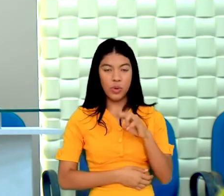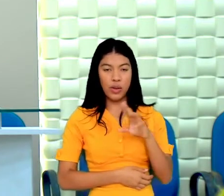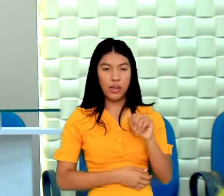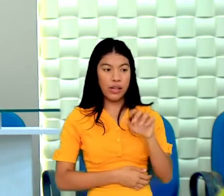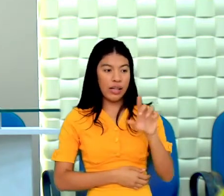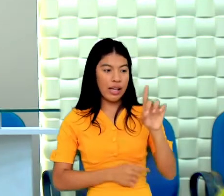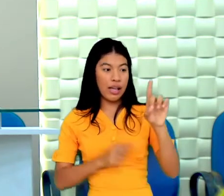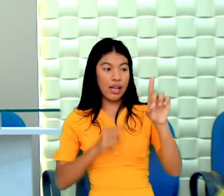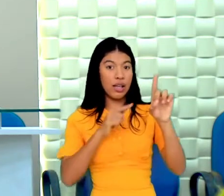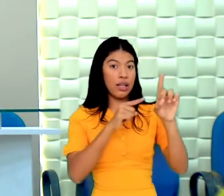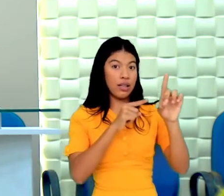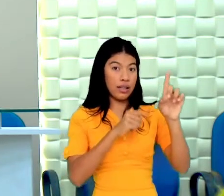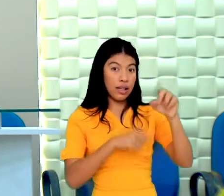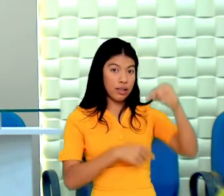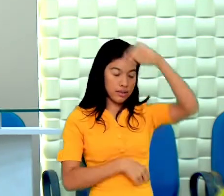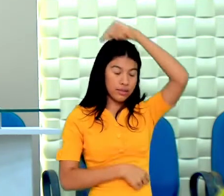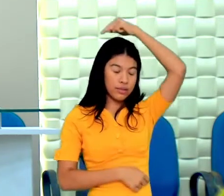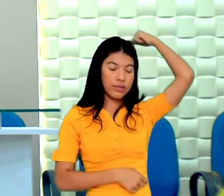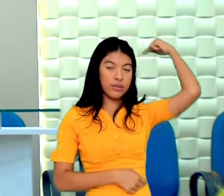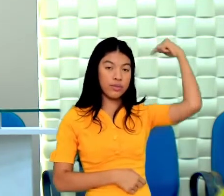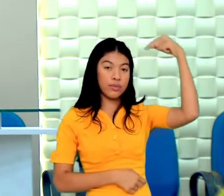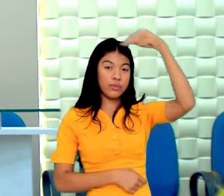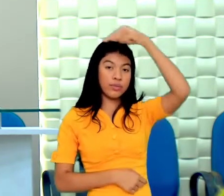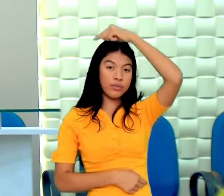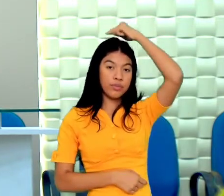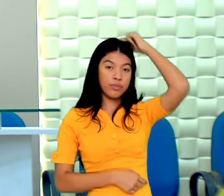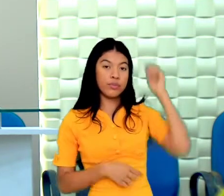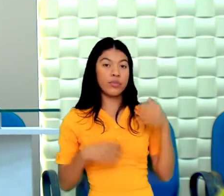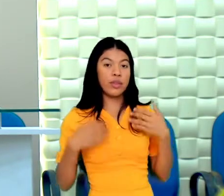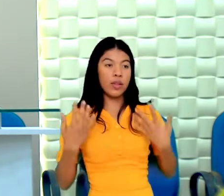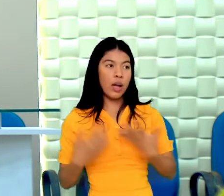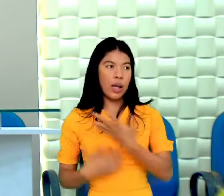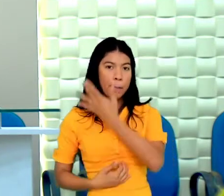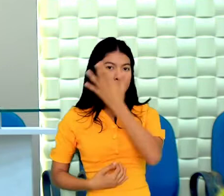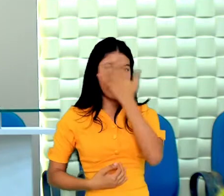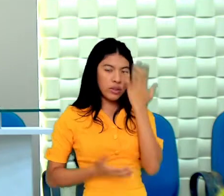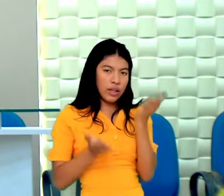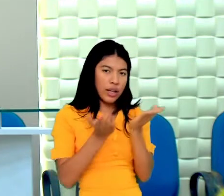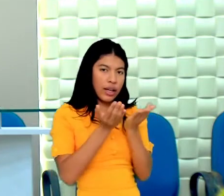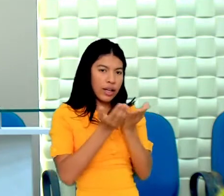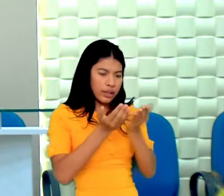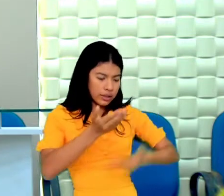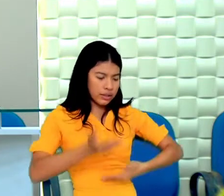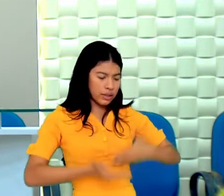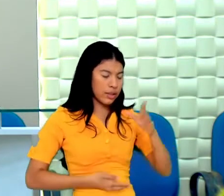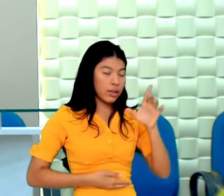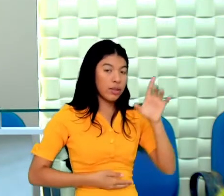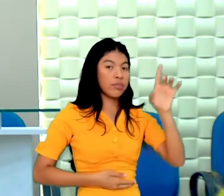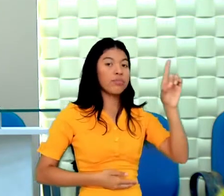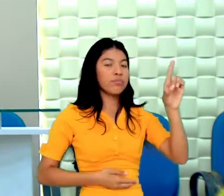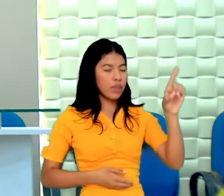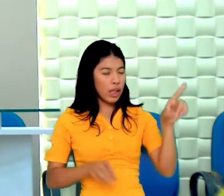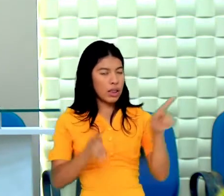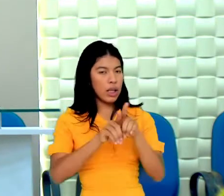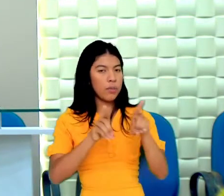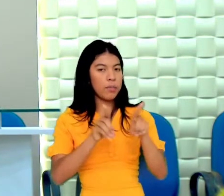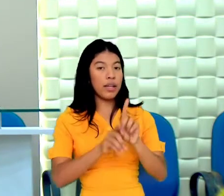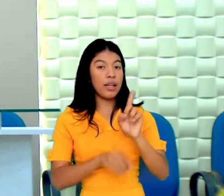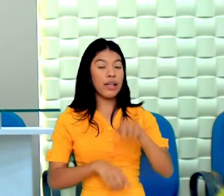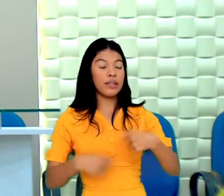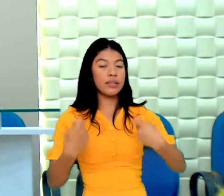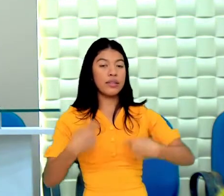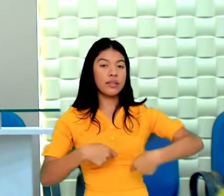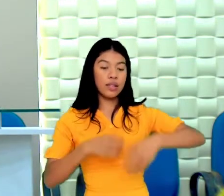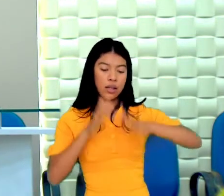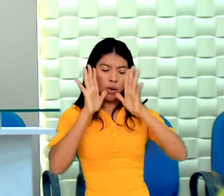é santo e importa que aqueles que lhe sirvam sejam igualmente santos, para que sejam por